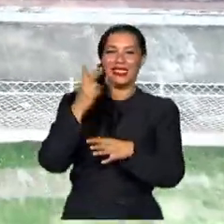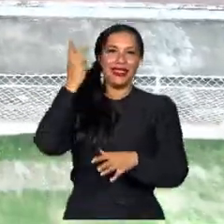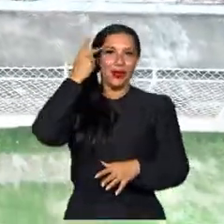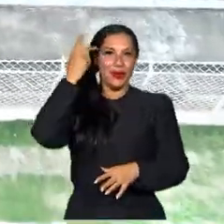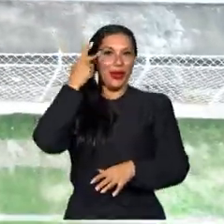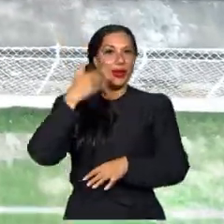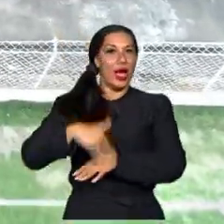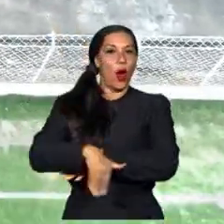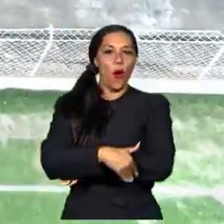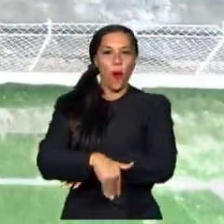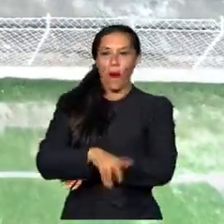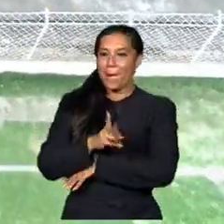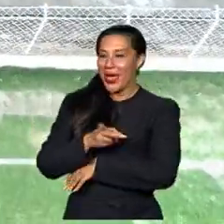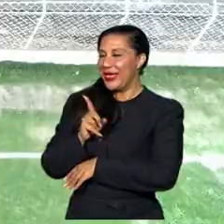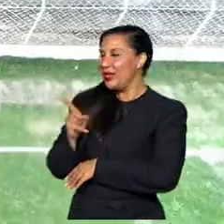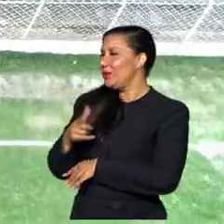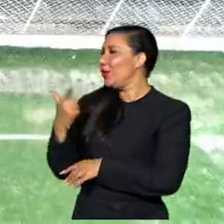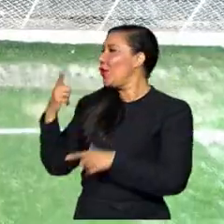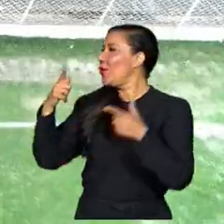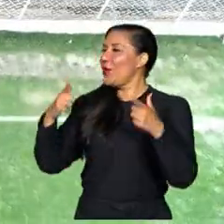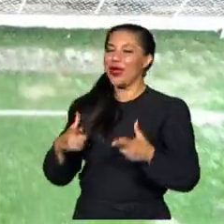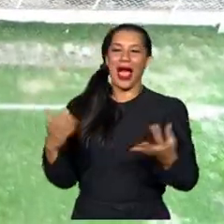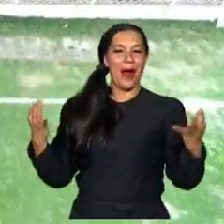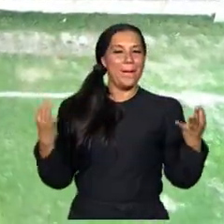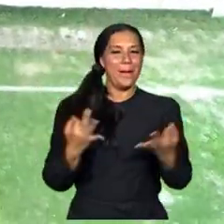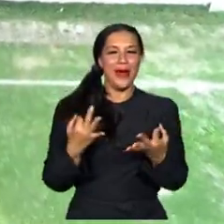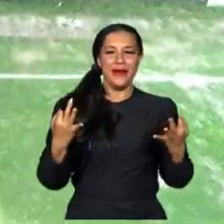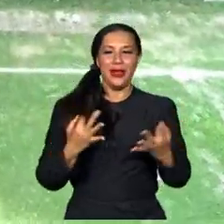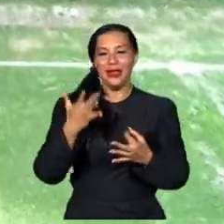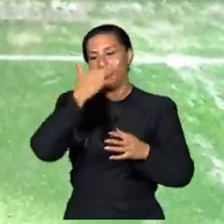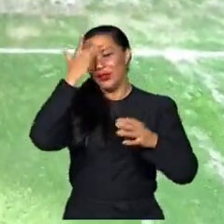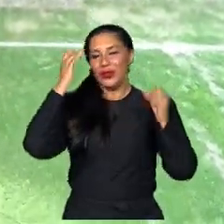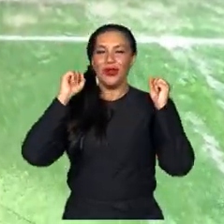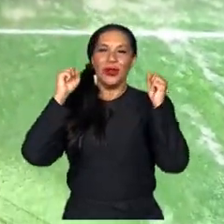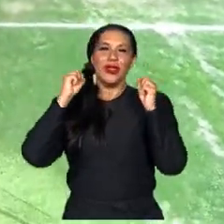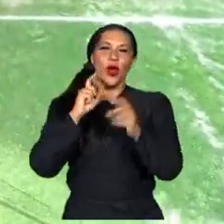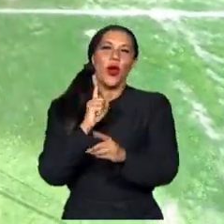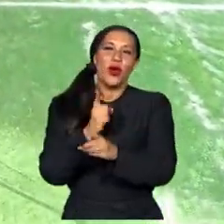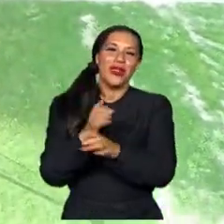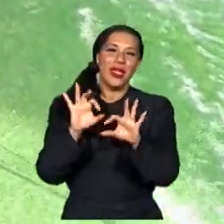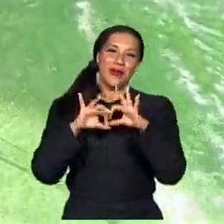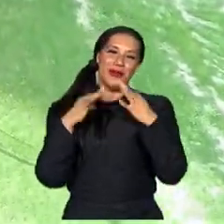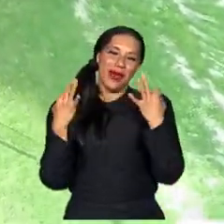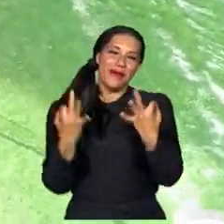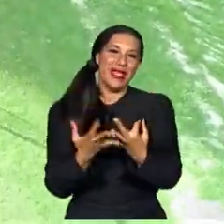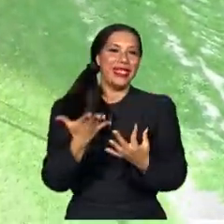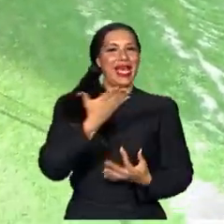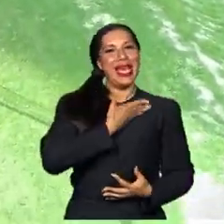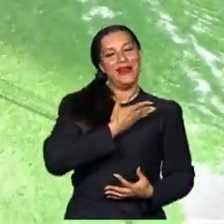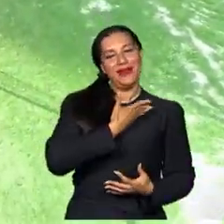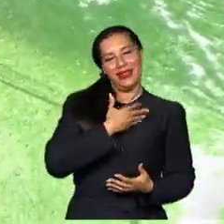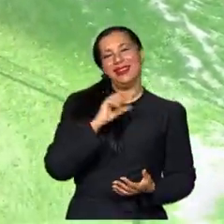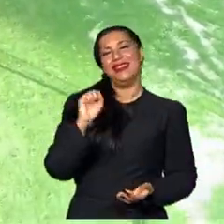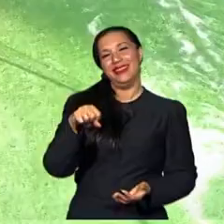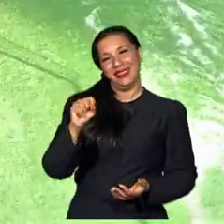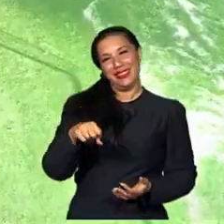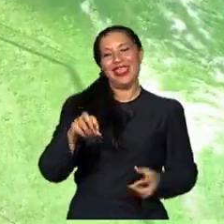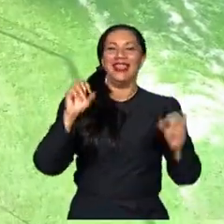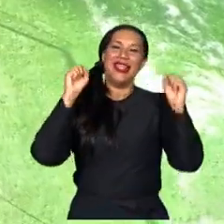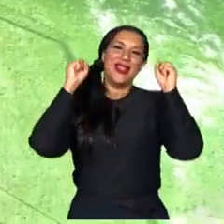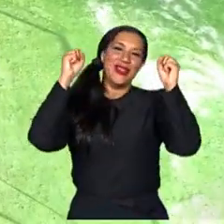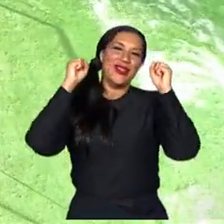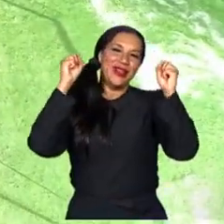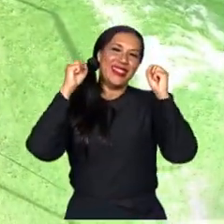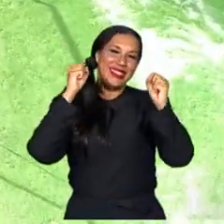Rua Javari é o lugar perfeito para os torcedores encontrarem a família, os amigos e, é claro, torcer